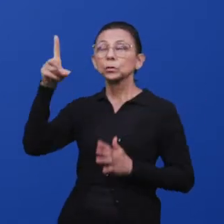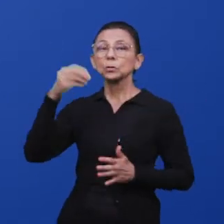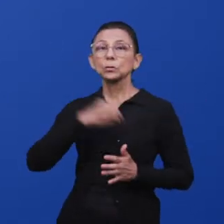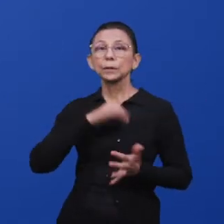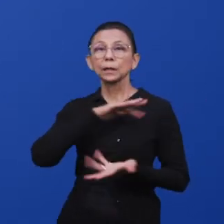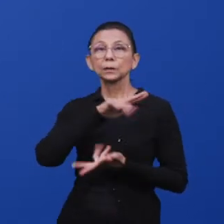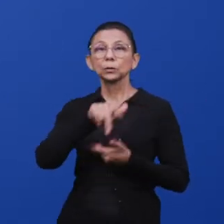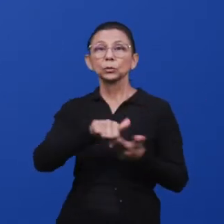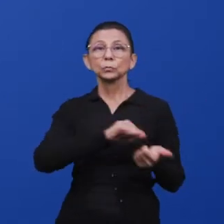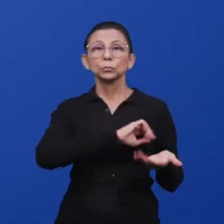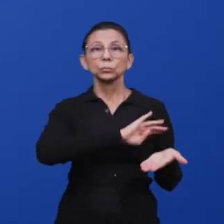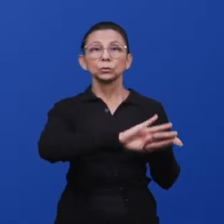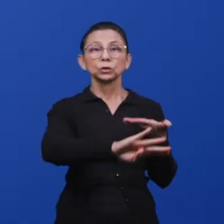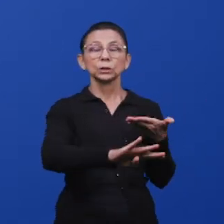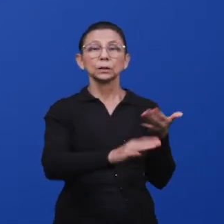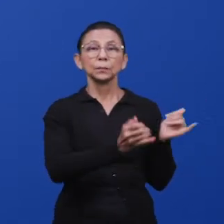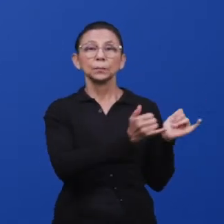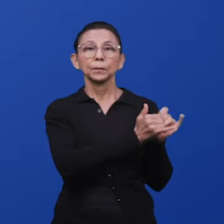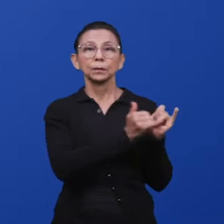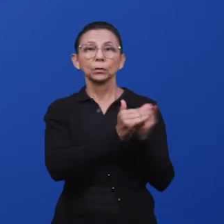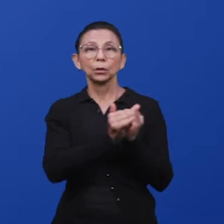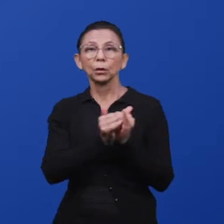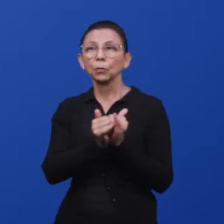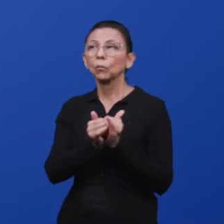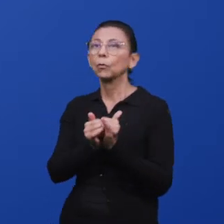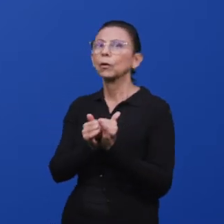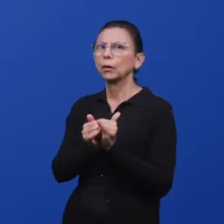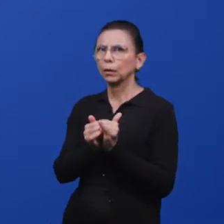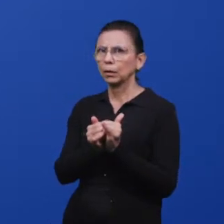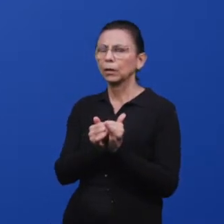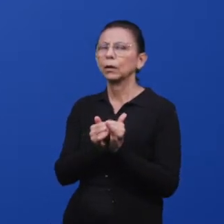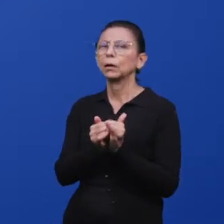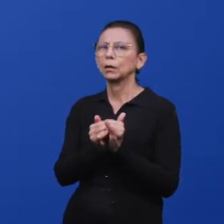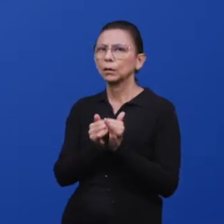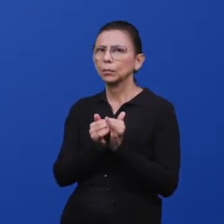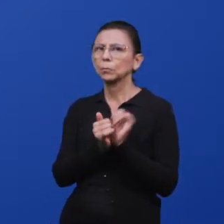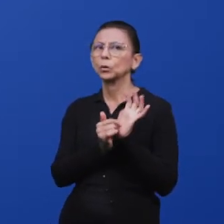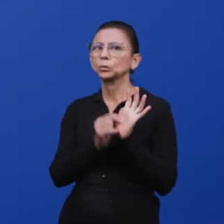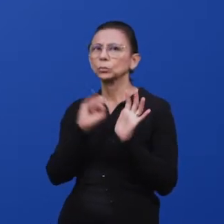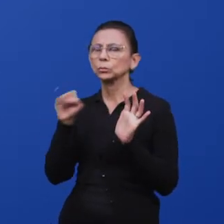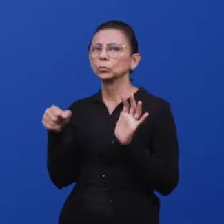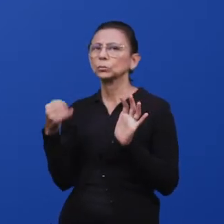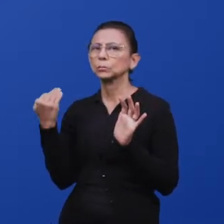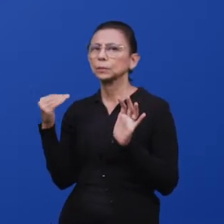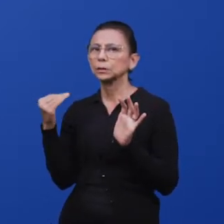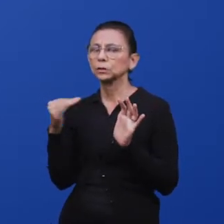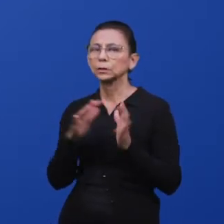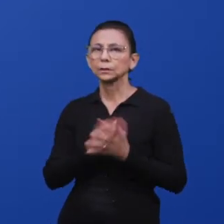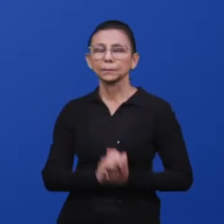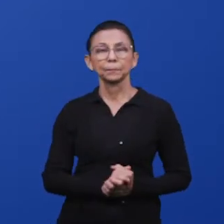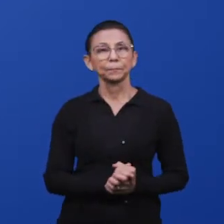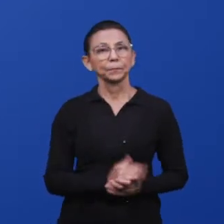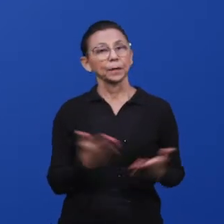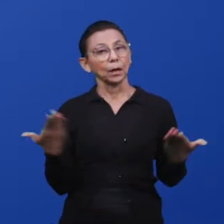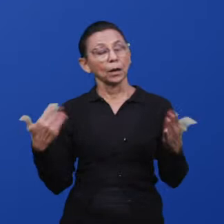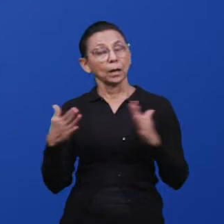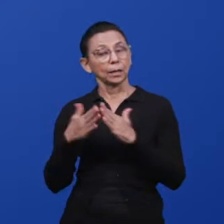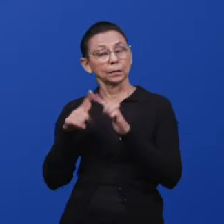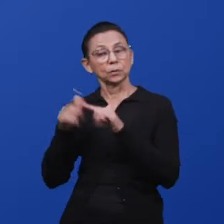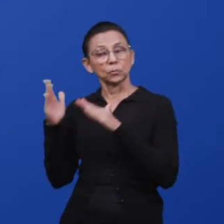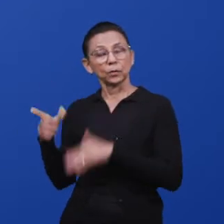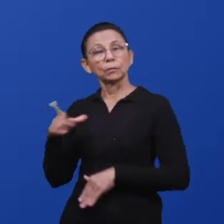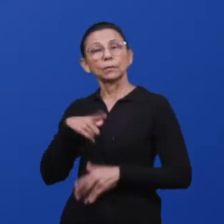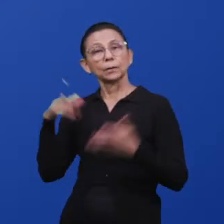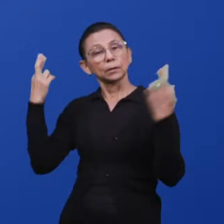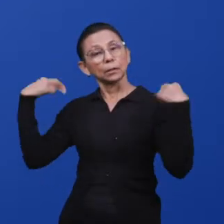do mundo. João mostra o Cordeiro de Deus, que tira o pecado do mundo. A igreja fiel tem o Cordeiro. Devemos